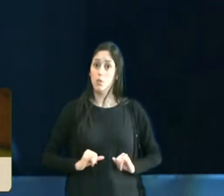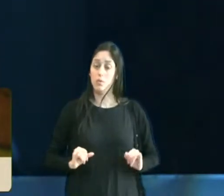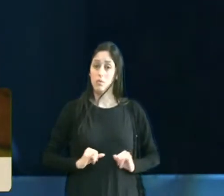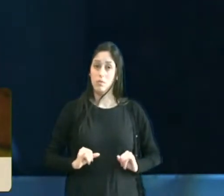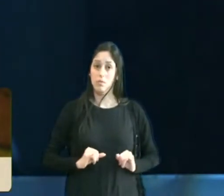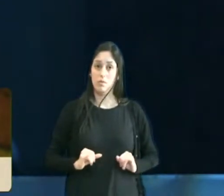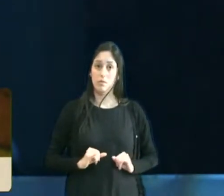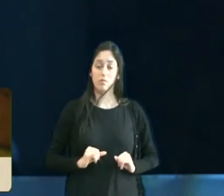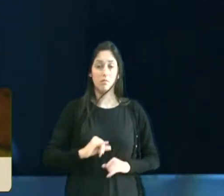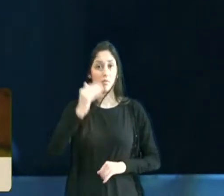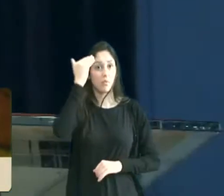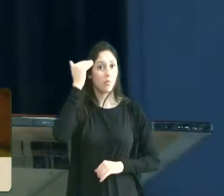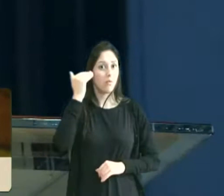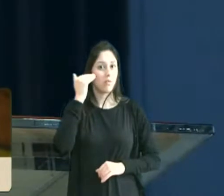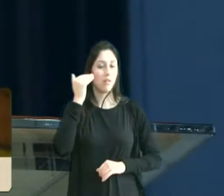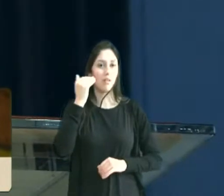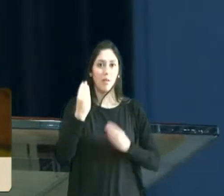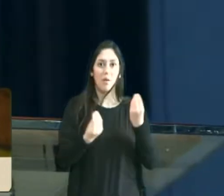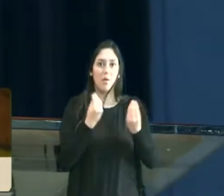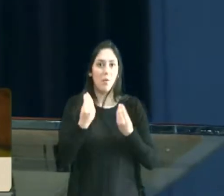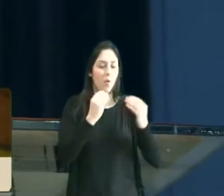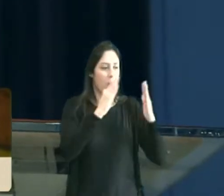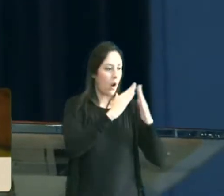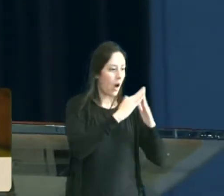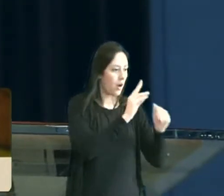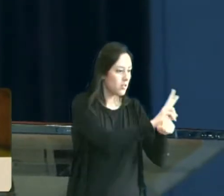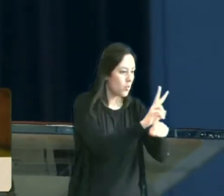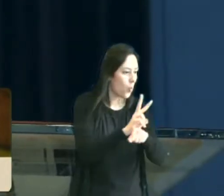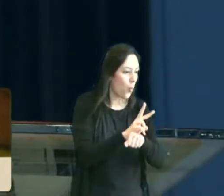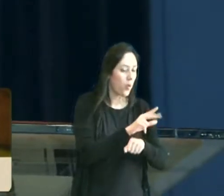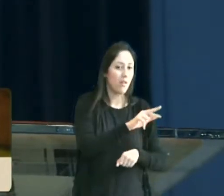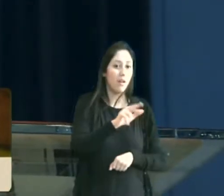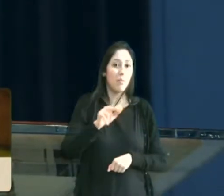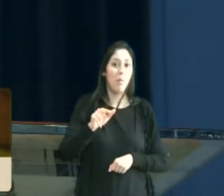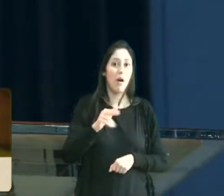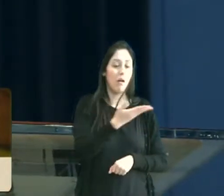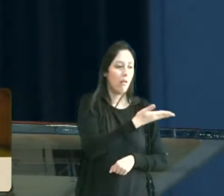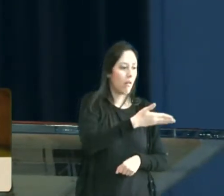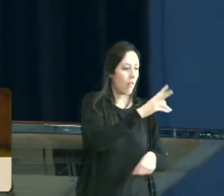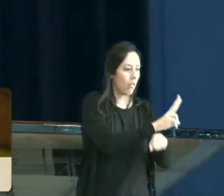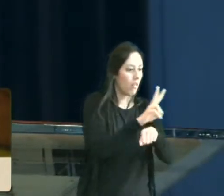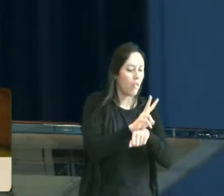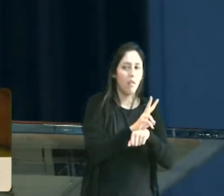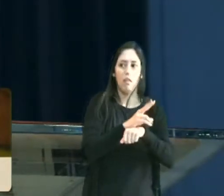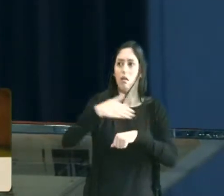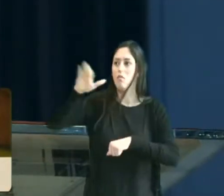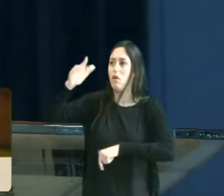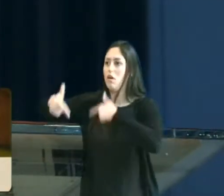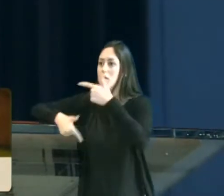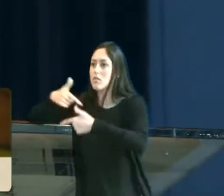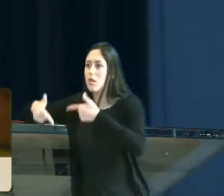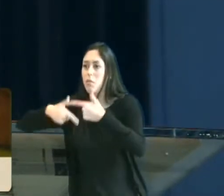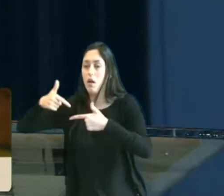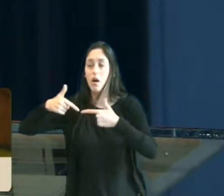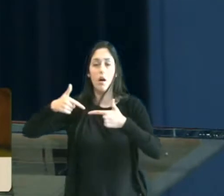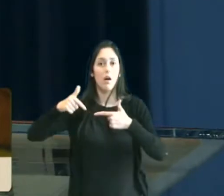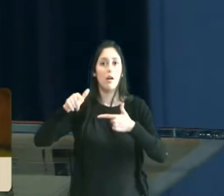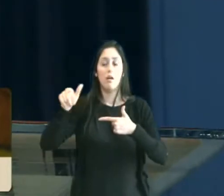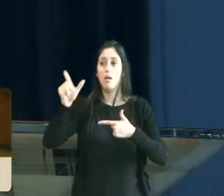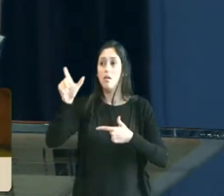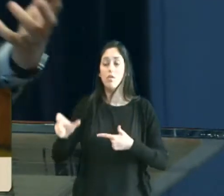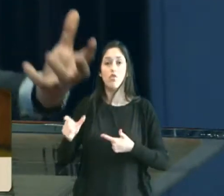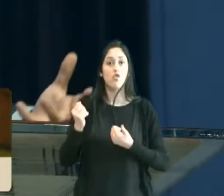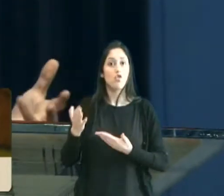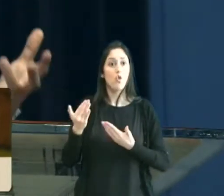tem que trabalhar para ajudar nas finanças, os irmãos mais novos o solicitando como se fosse pai, e ele se